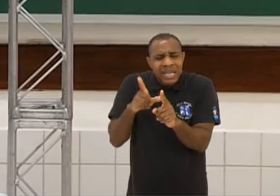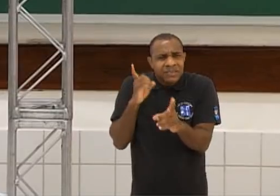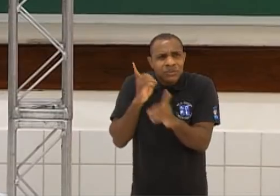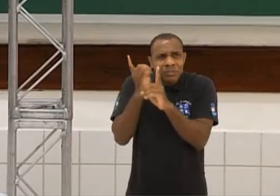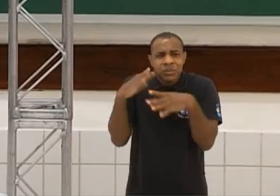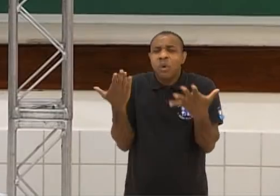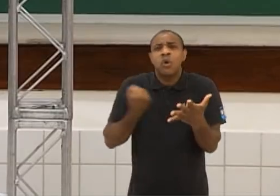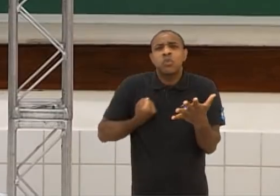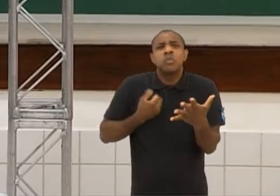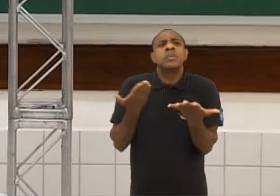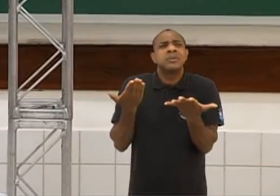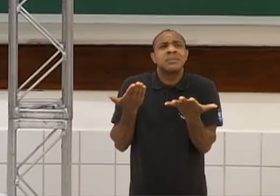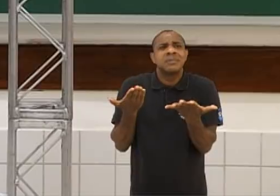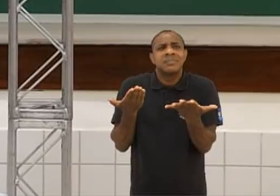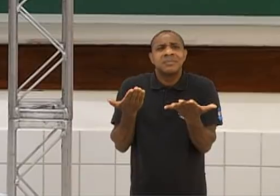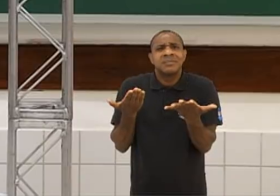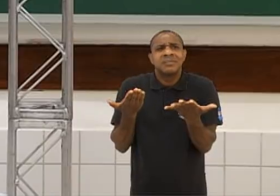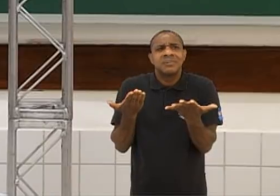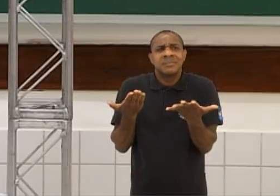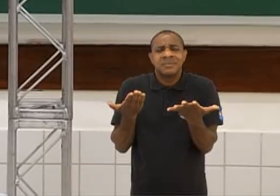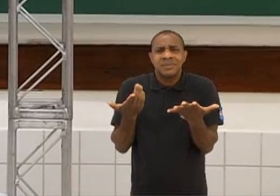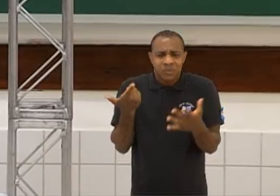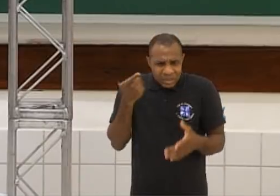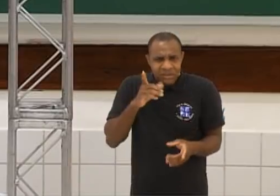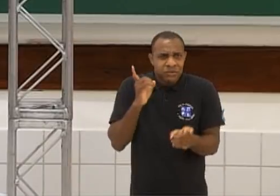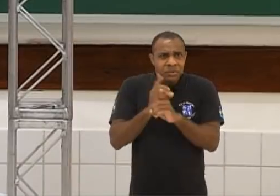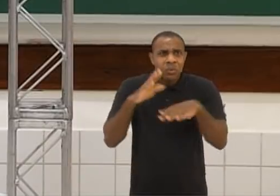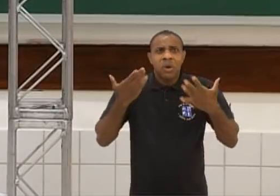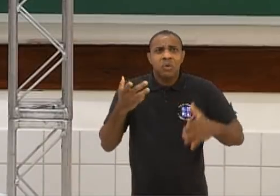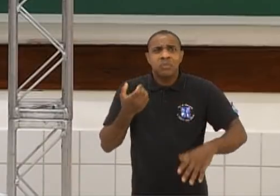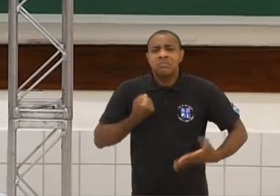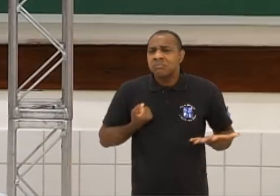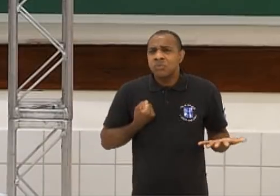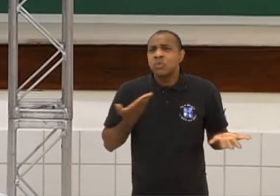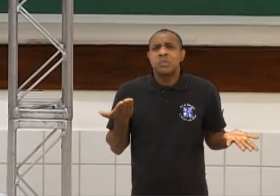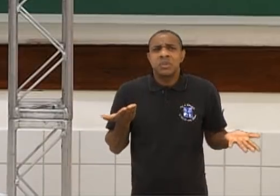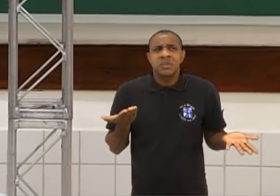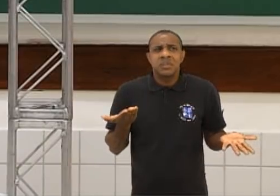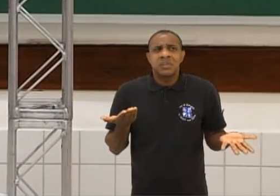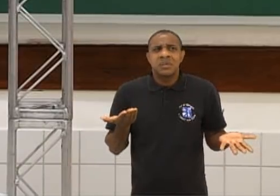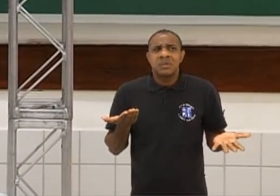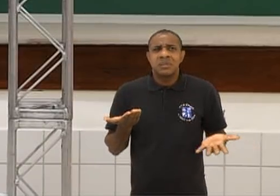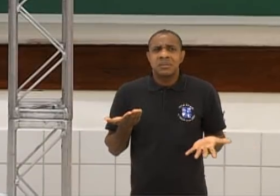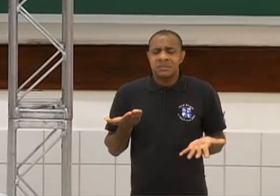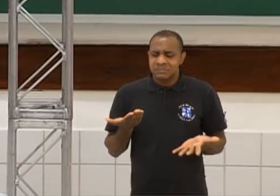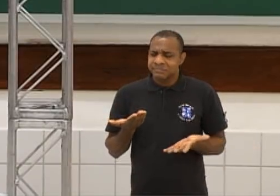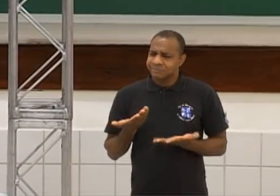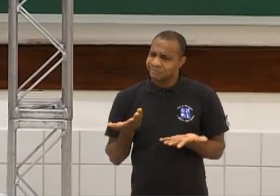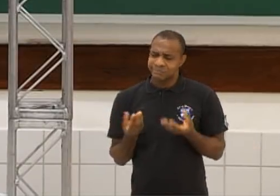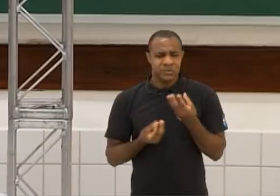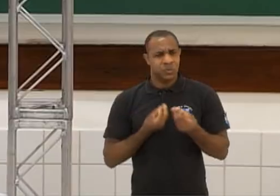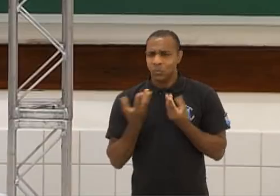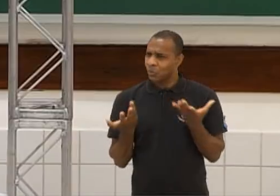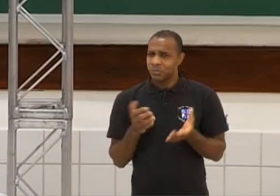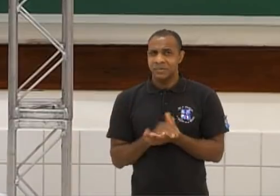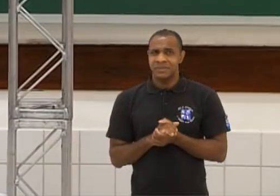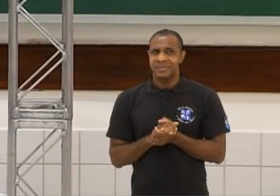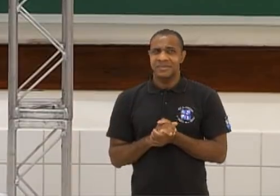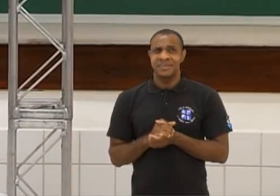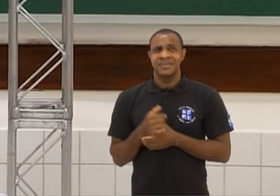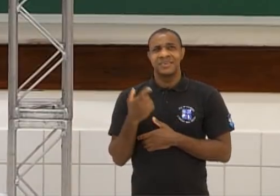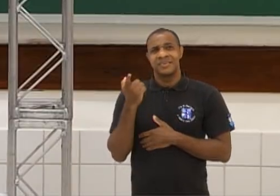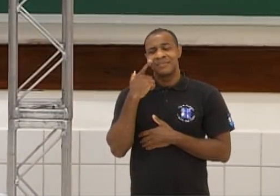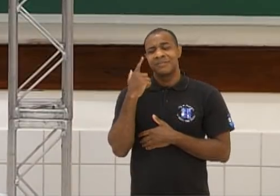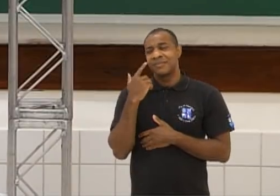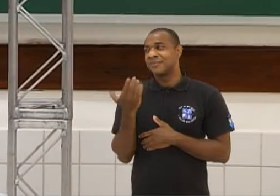descobrir qual é esse número? Né? Quem é esse número? Essa quase uma dimensão, né? Vamos, só